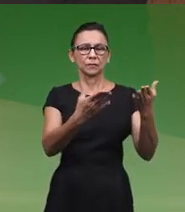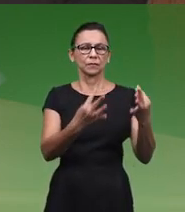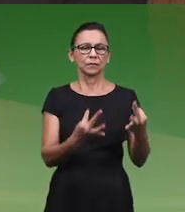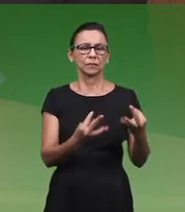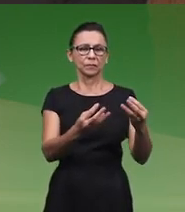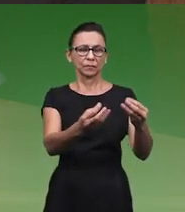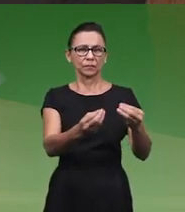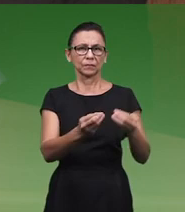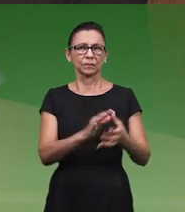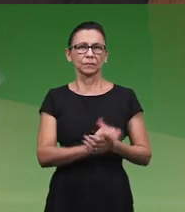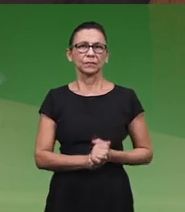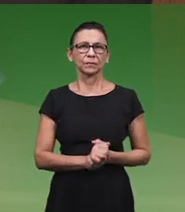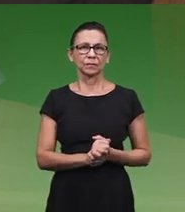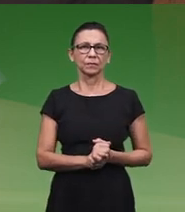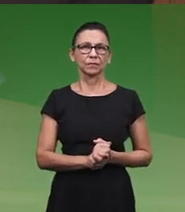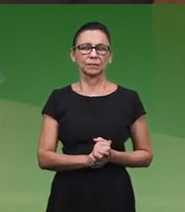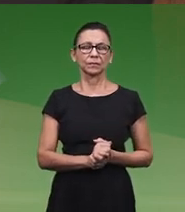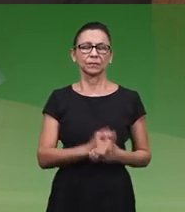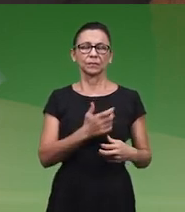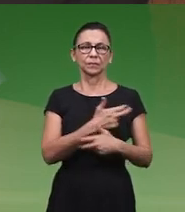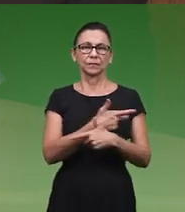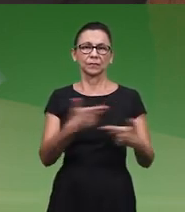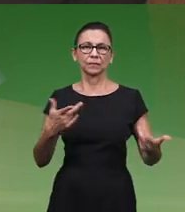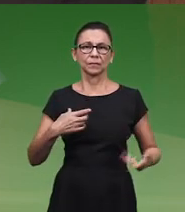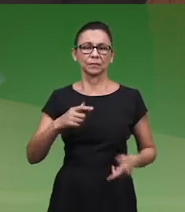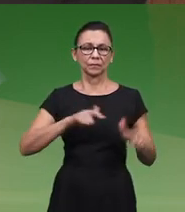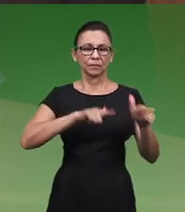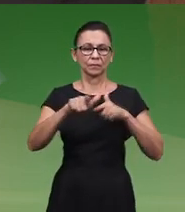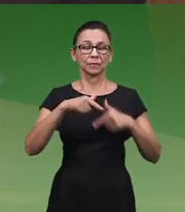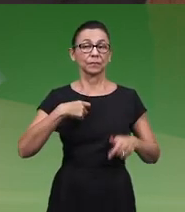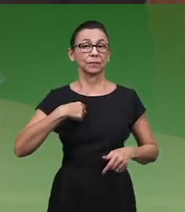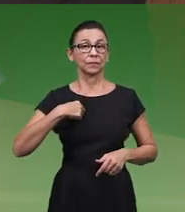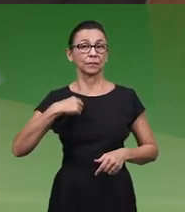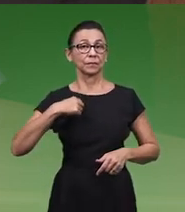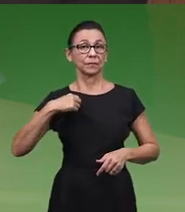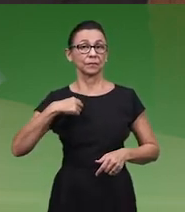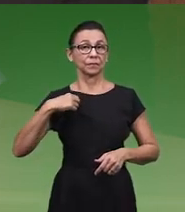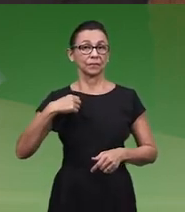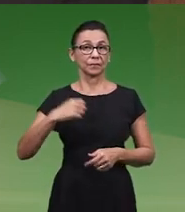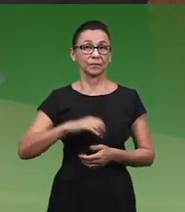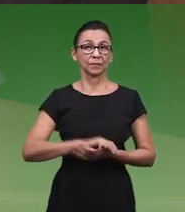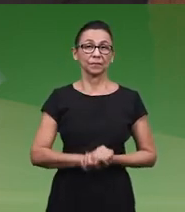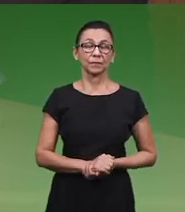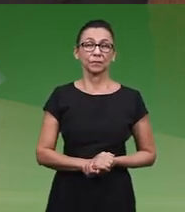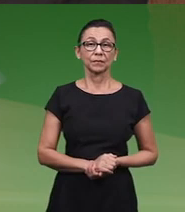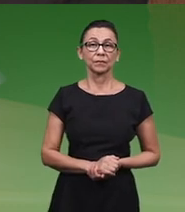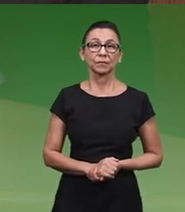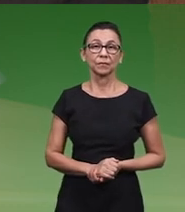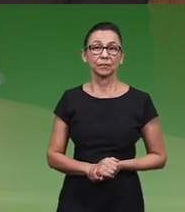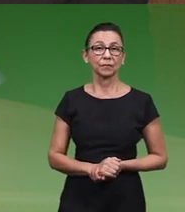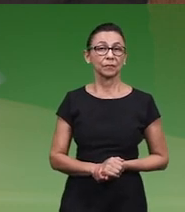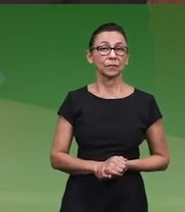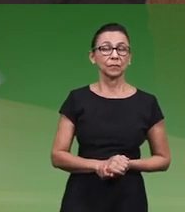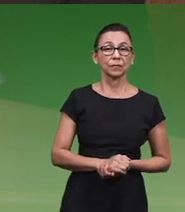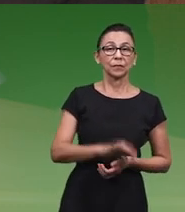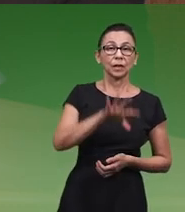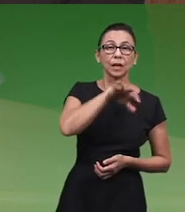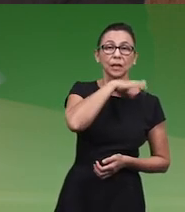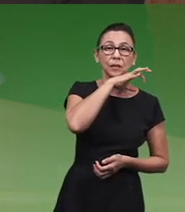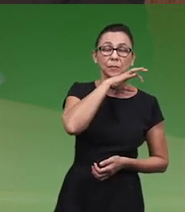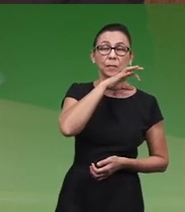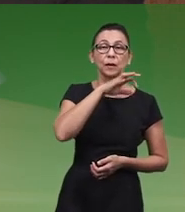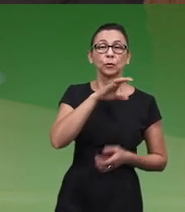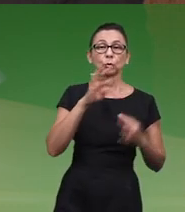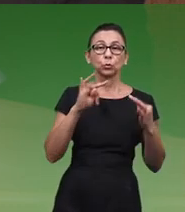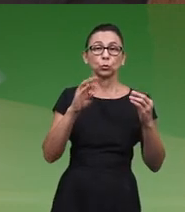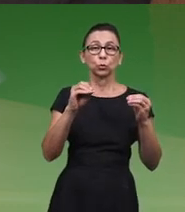vossos votos, e as vossas ofertas voluntárias, e os primogênitos de todas as vossas vacas e